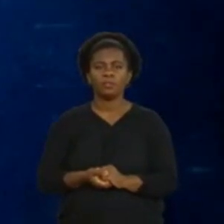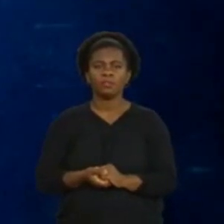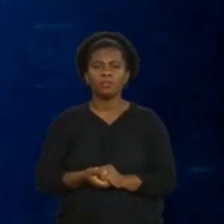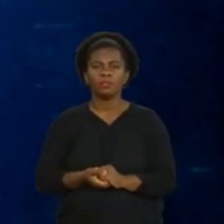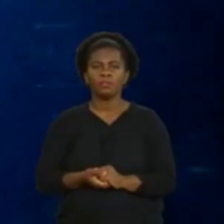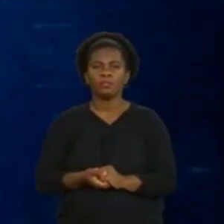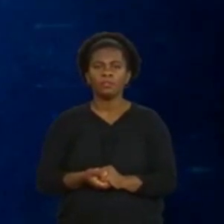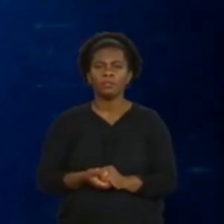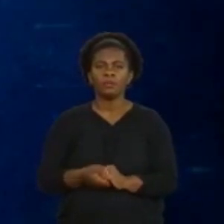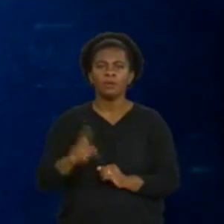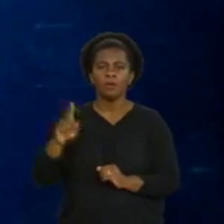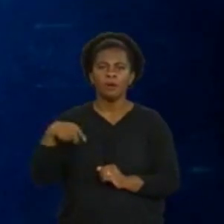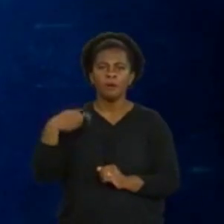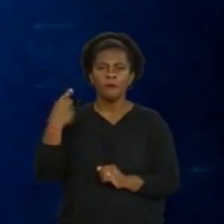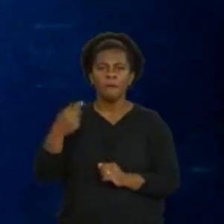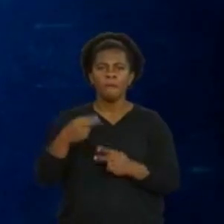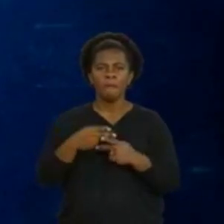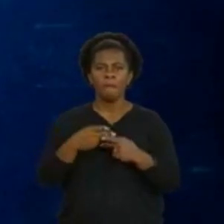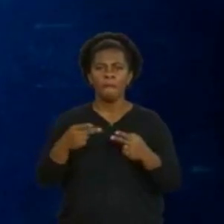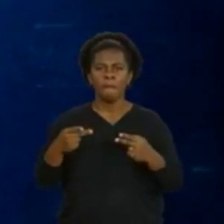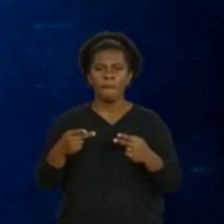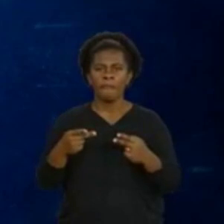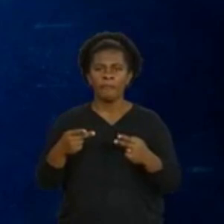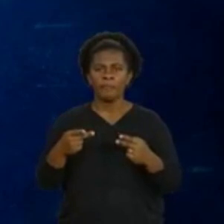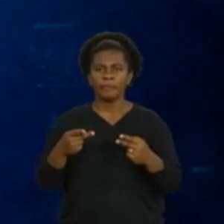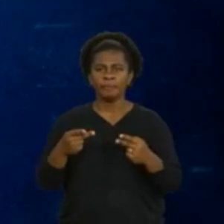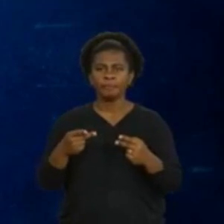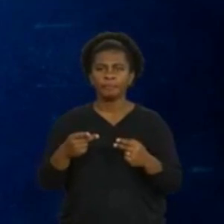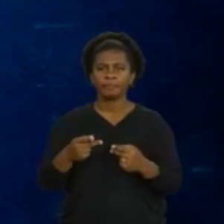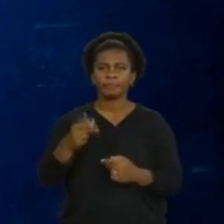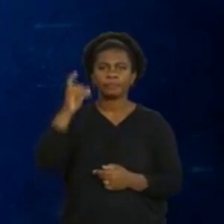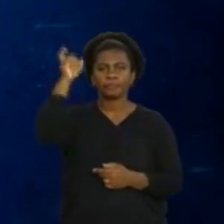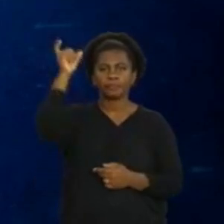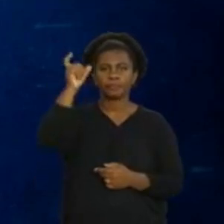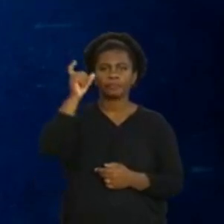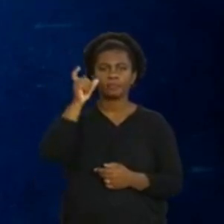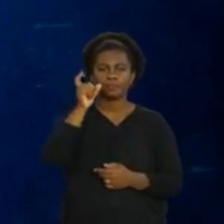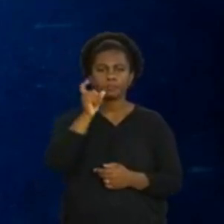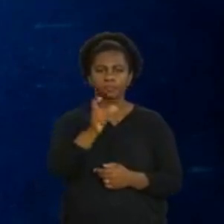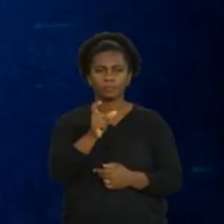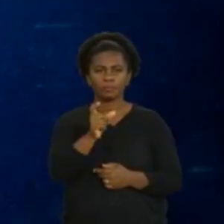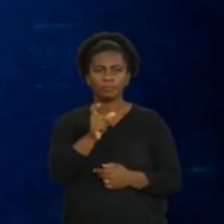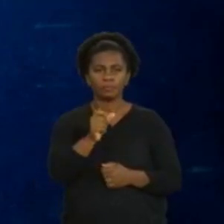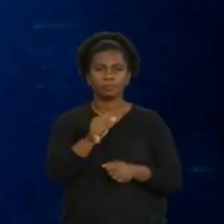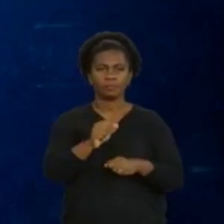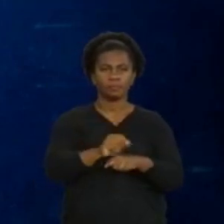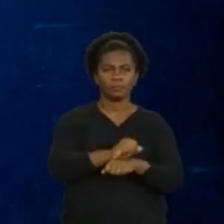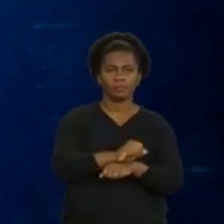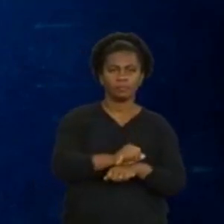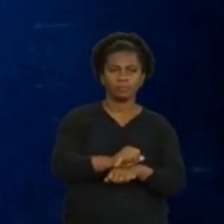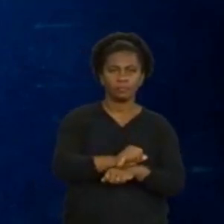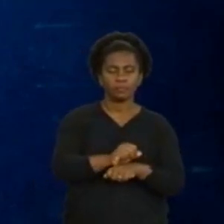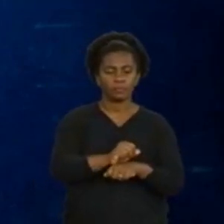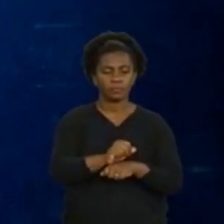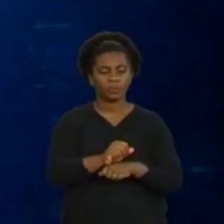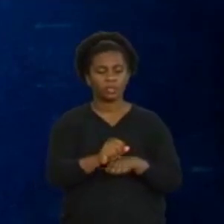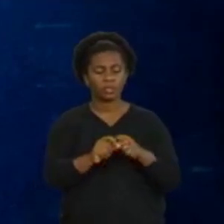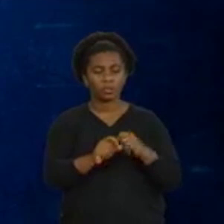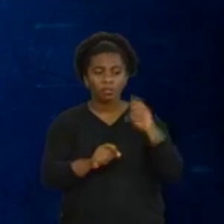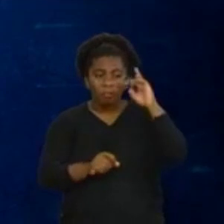depois destas coisas, veio a palavra do Senhor a Abrão, em